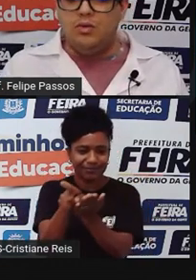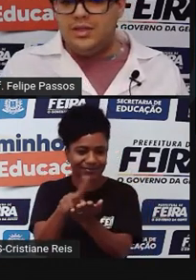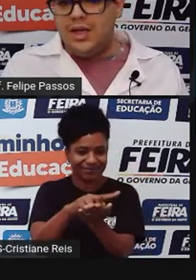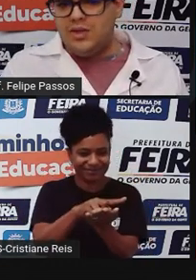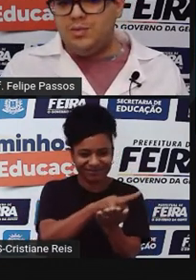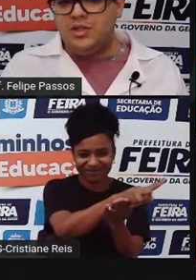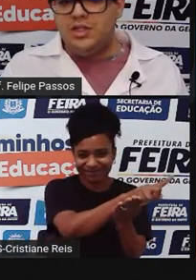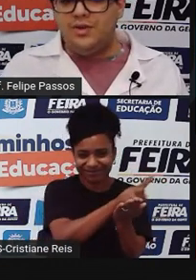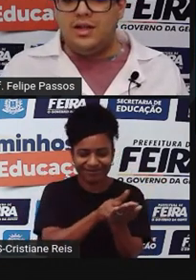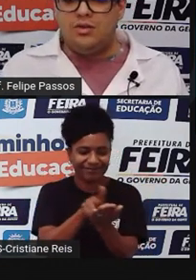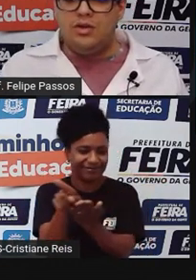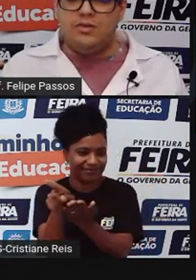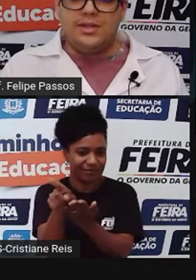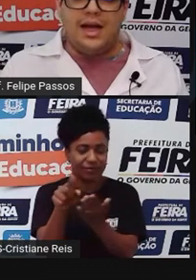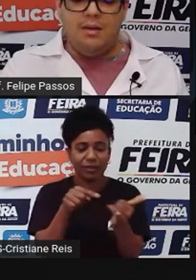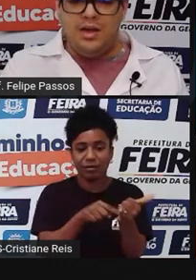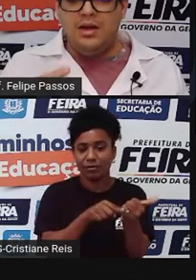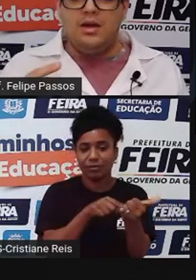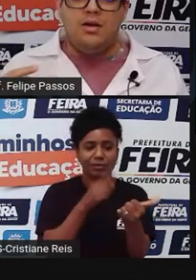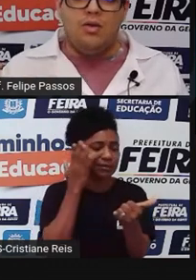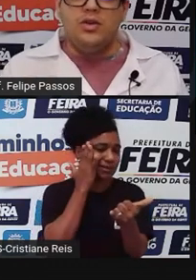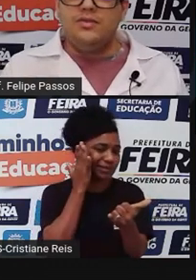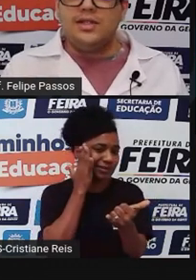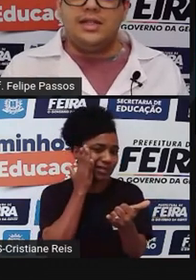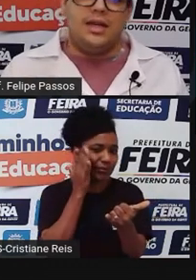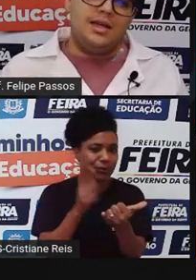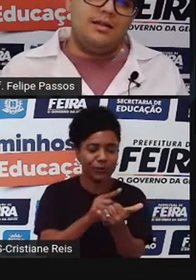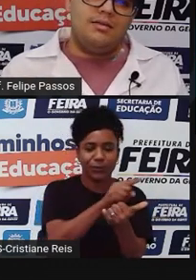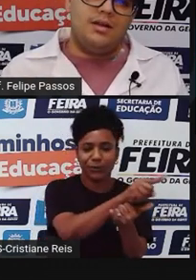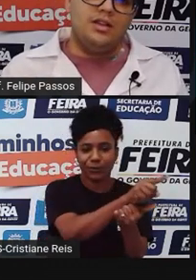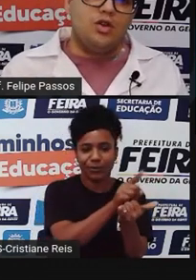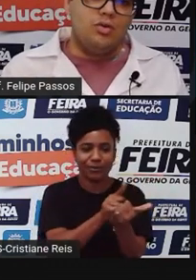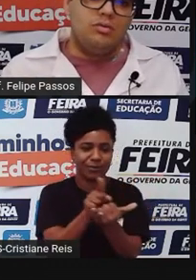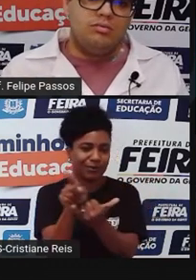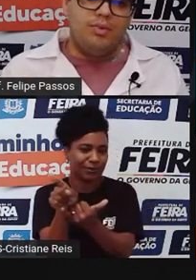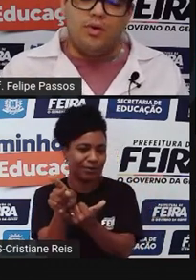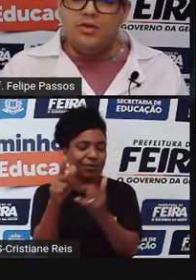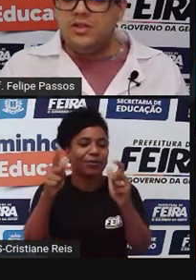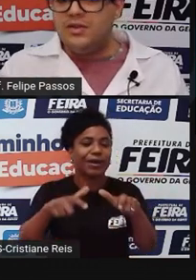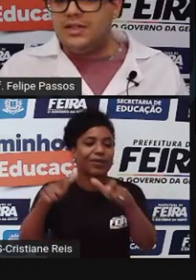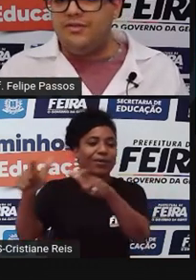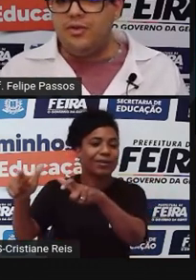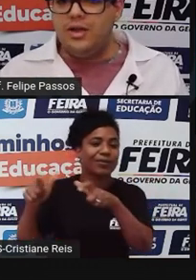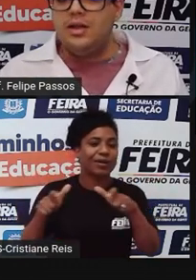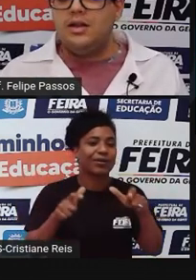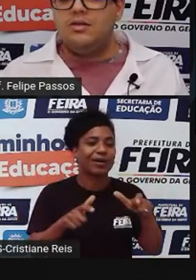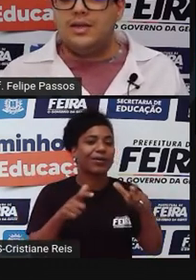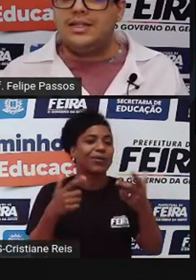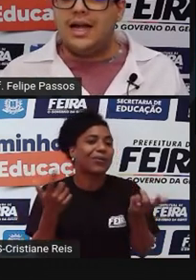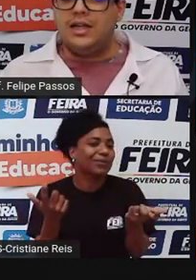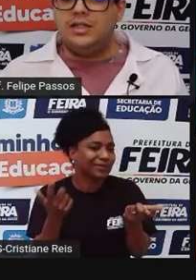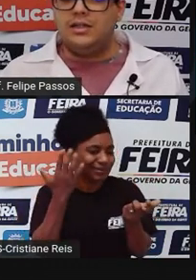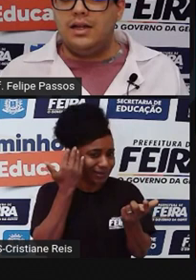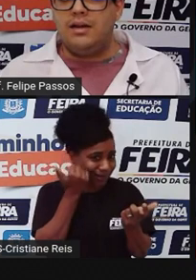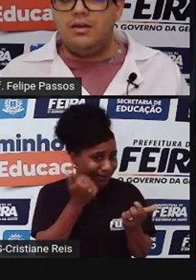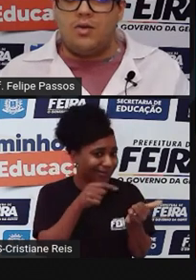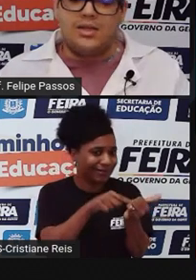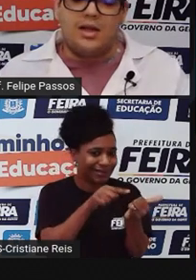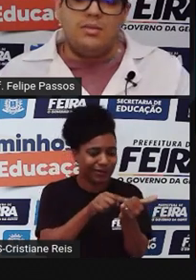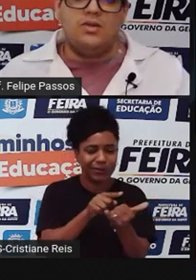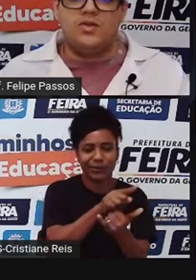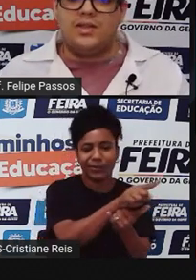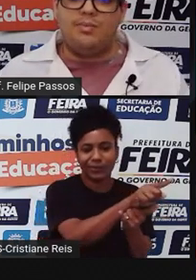celular o seu dispositivo eletrônico sabe onde você andou por onde você foi na cidade